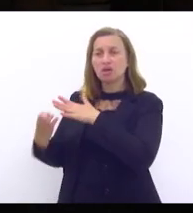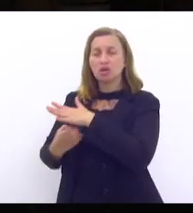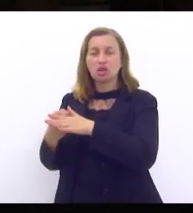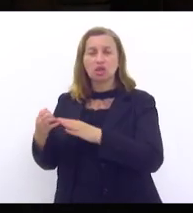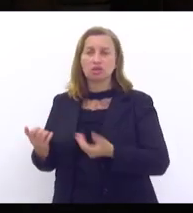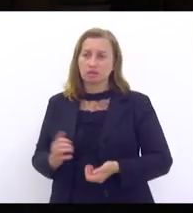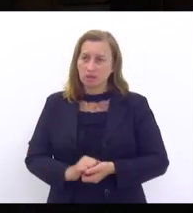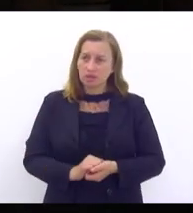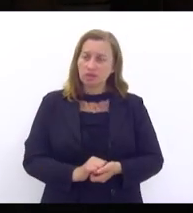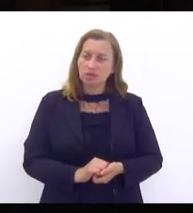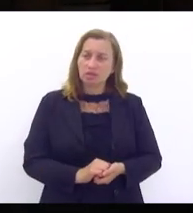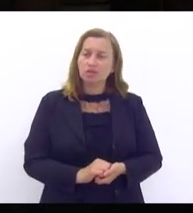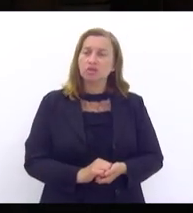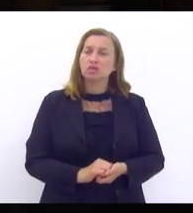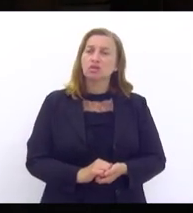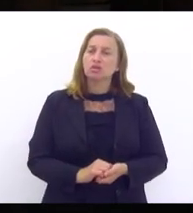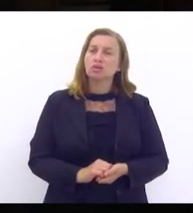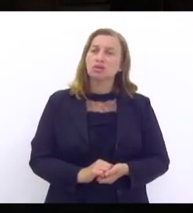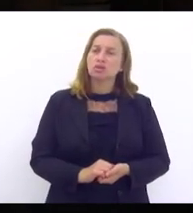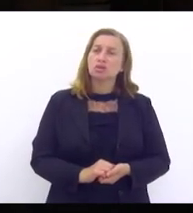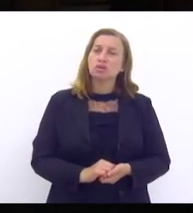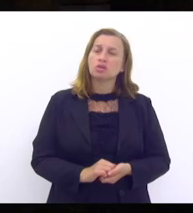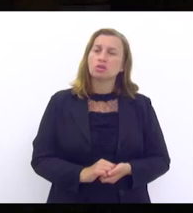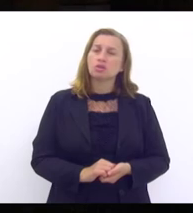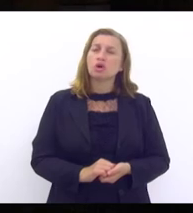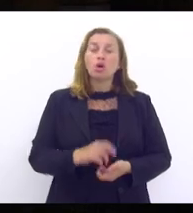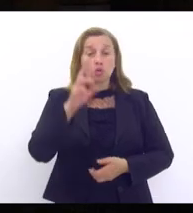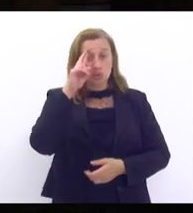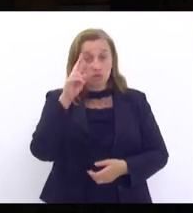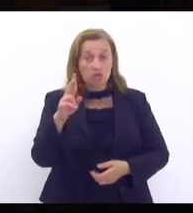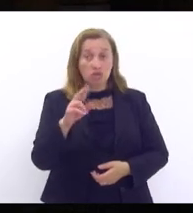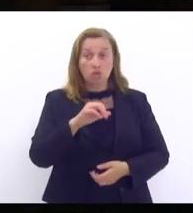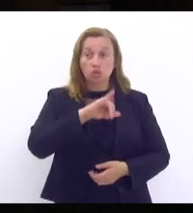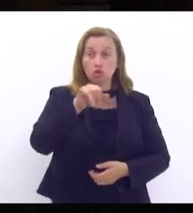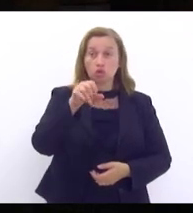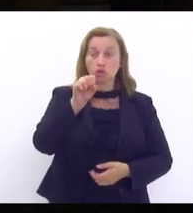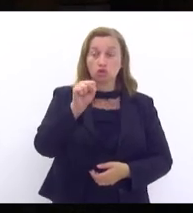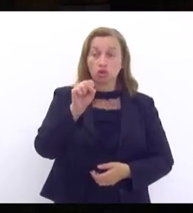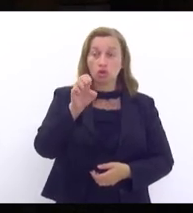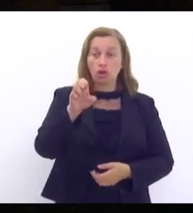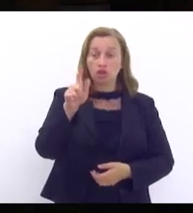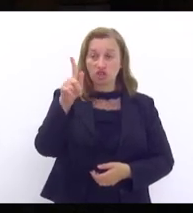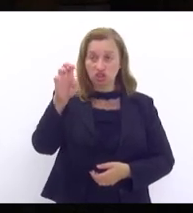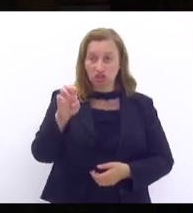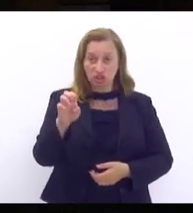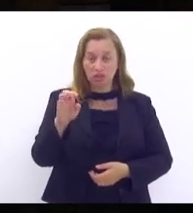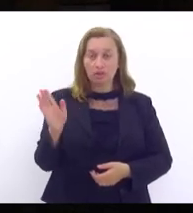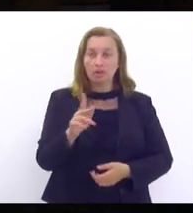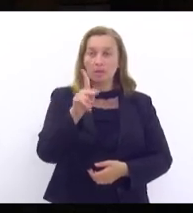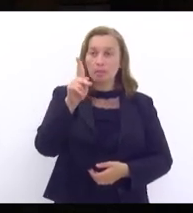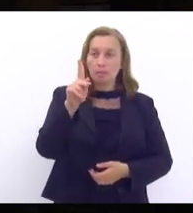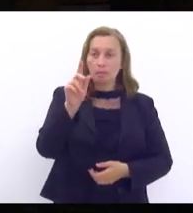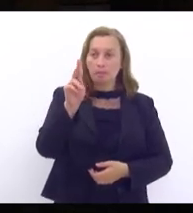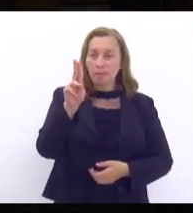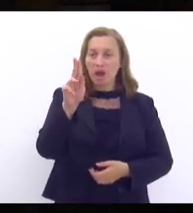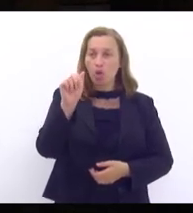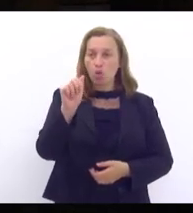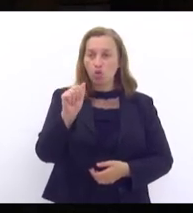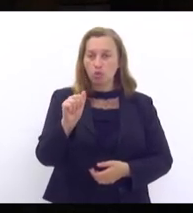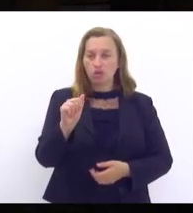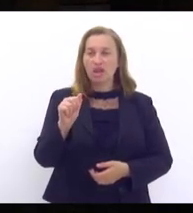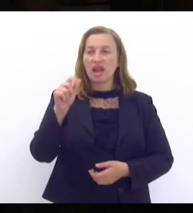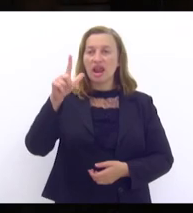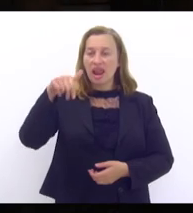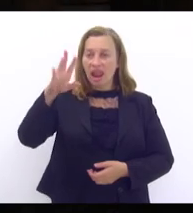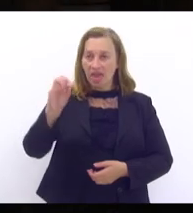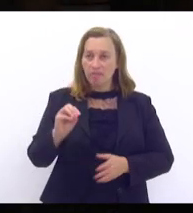conglomerado da qual o senhor Jorge Paulo Lemon, que